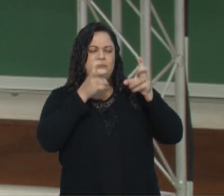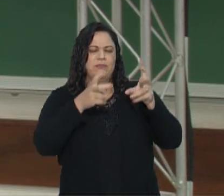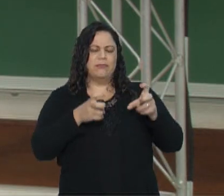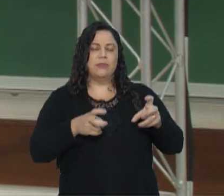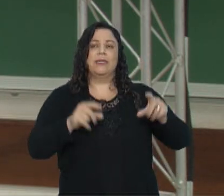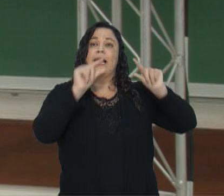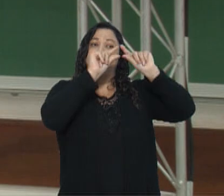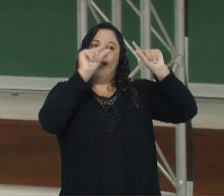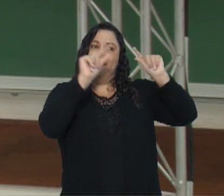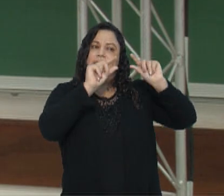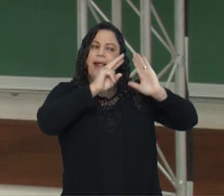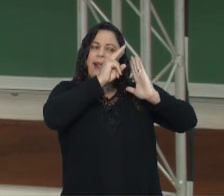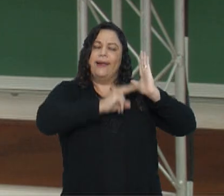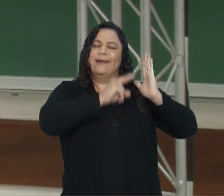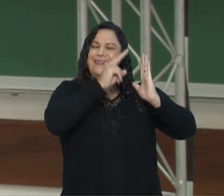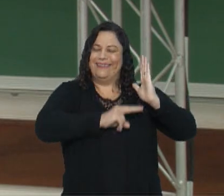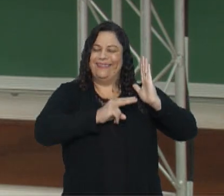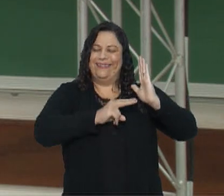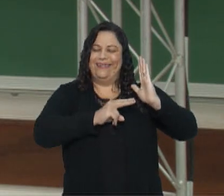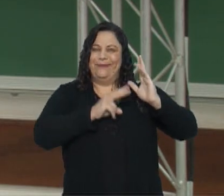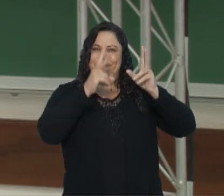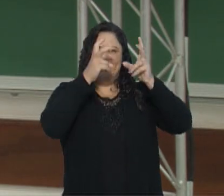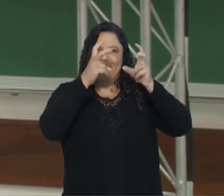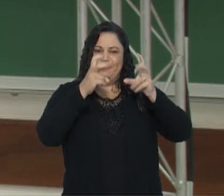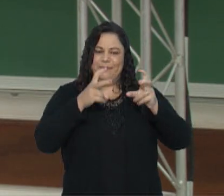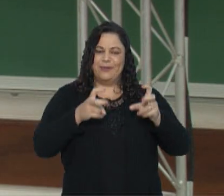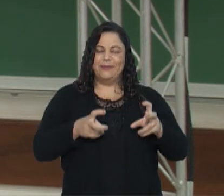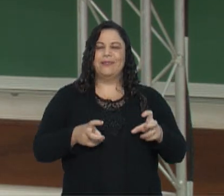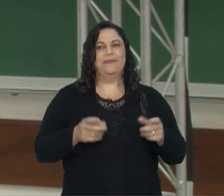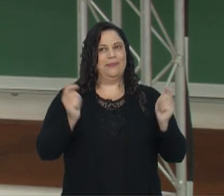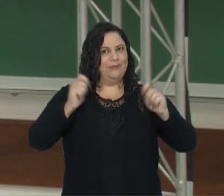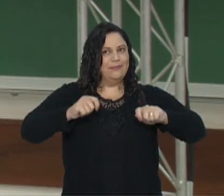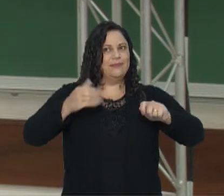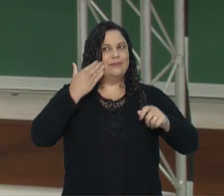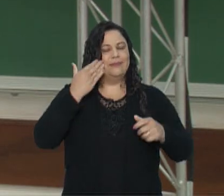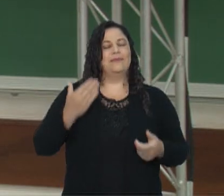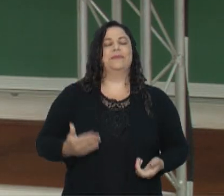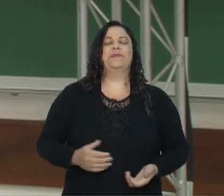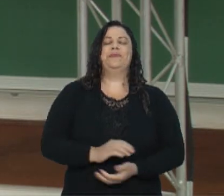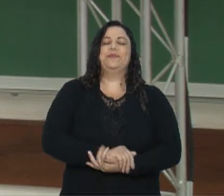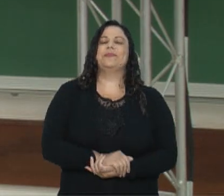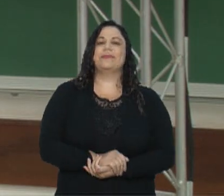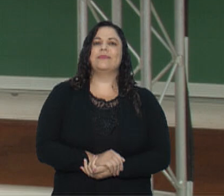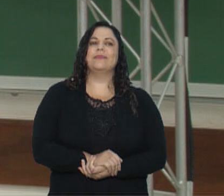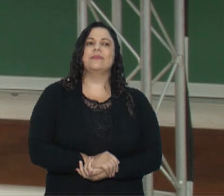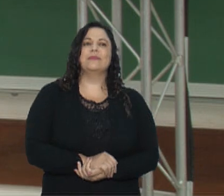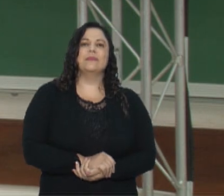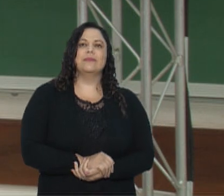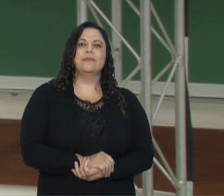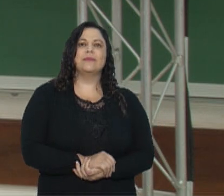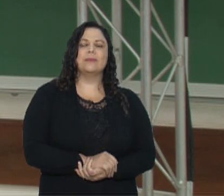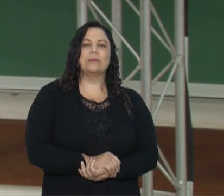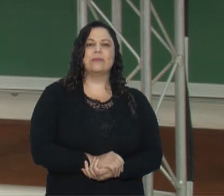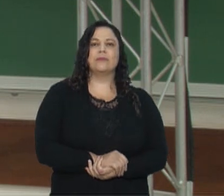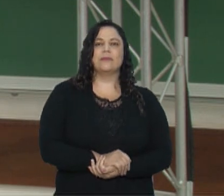e interpretar. Sem interpretação a coisa não funciona. Beleza aí? Continuando lá.